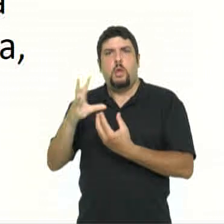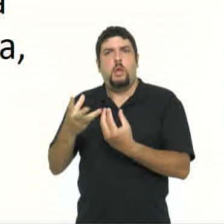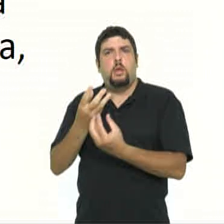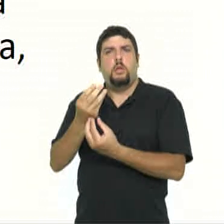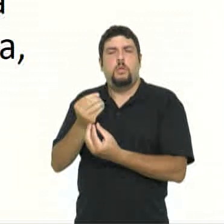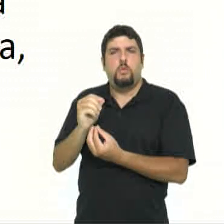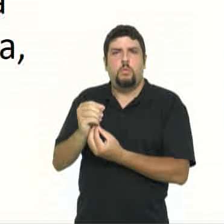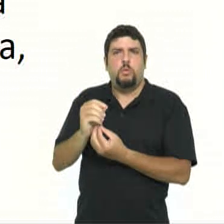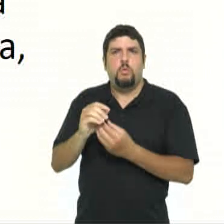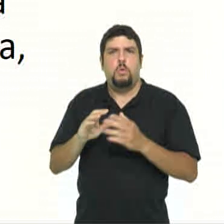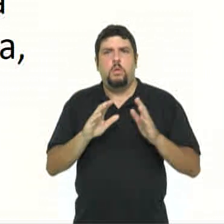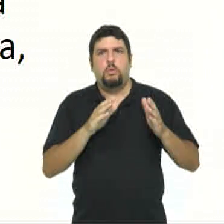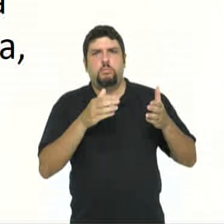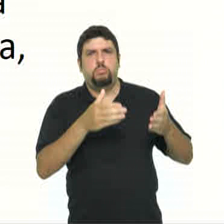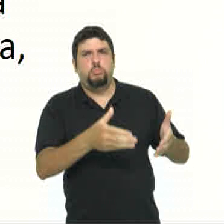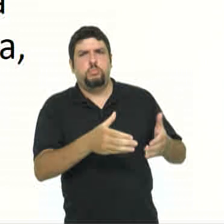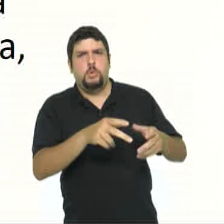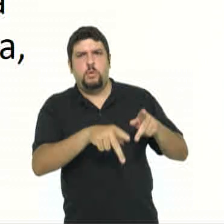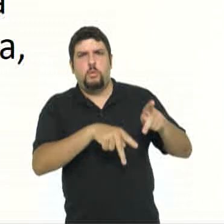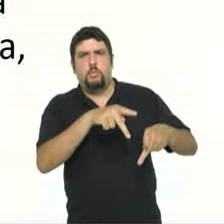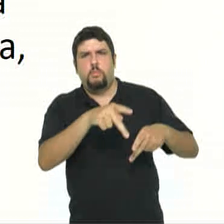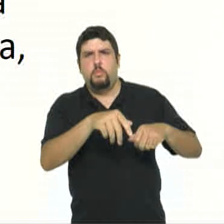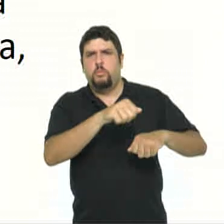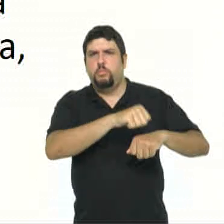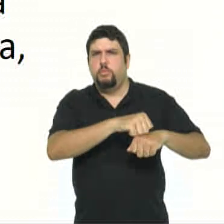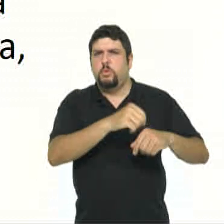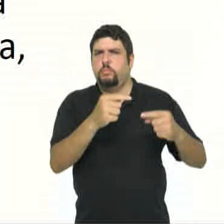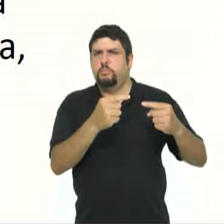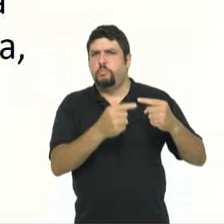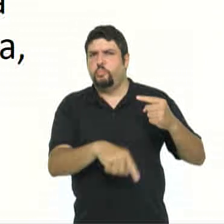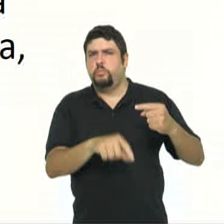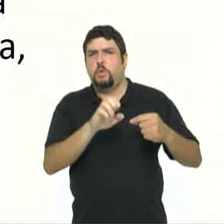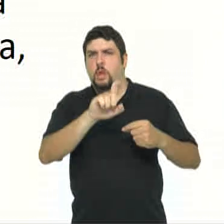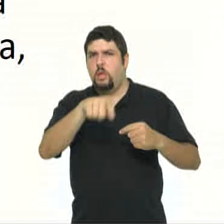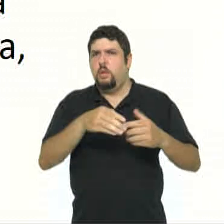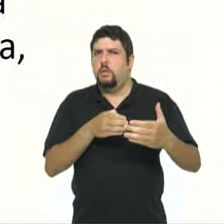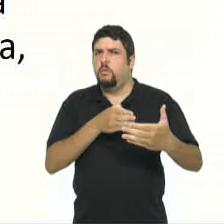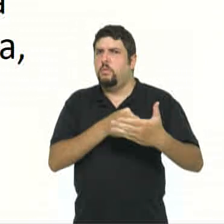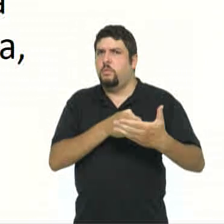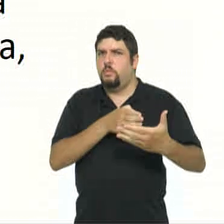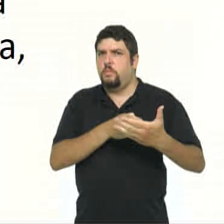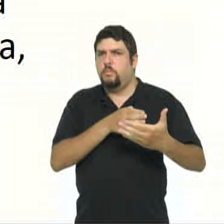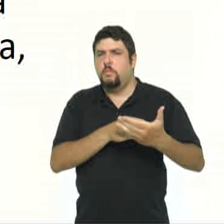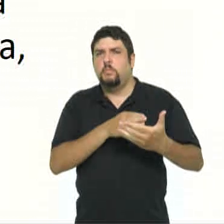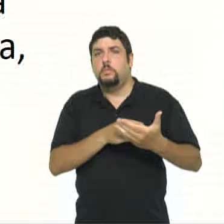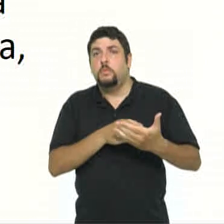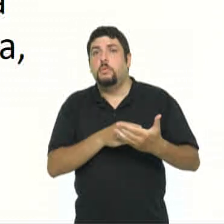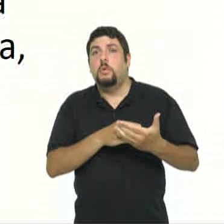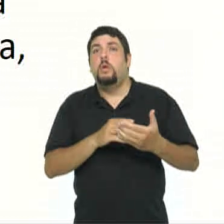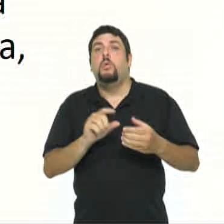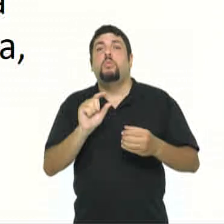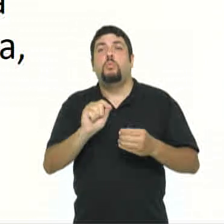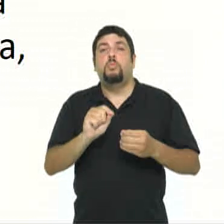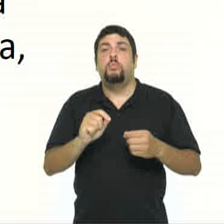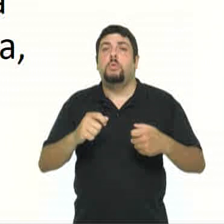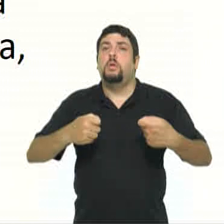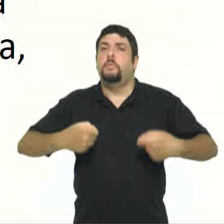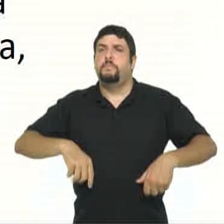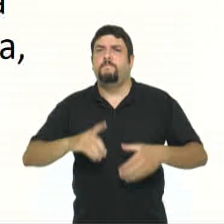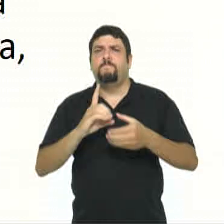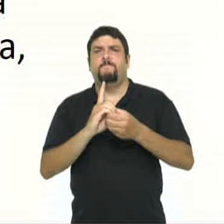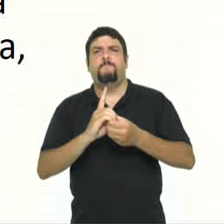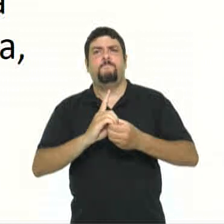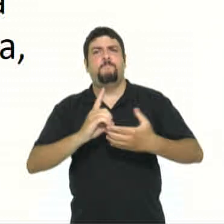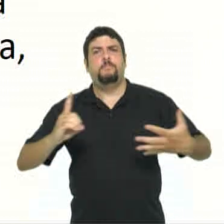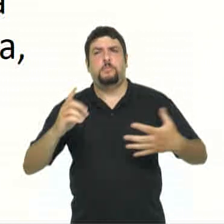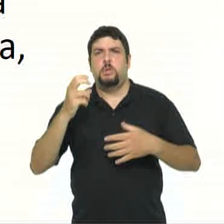abrange a população de baixa renda é um fato limitante para que haja a democratização plena da